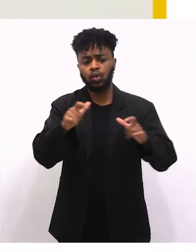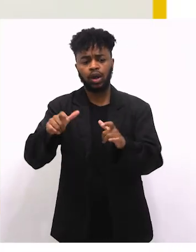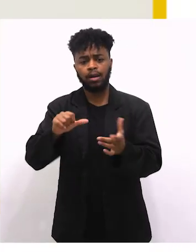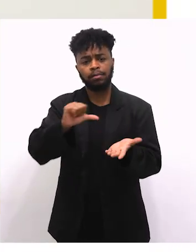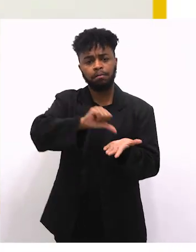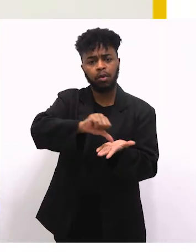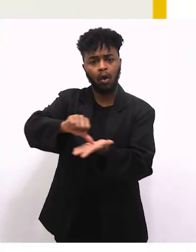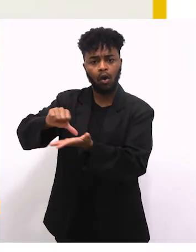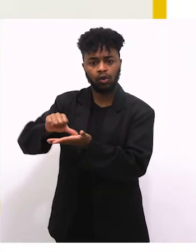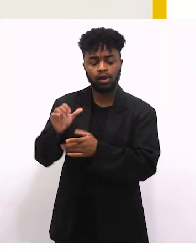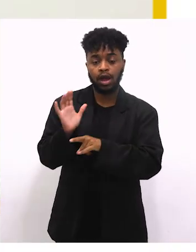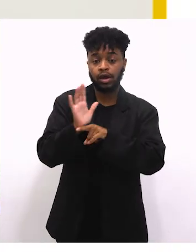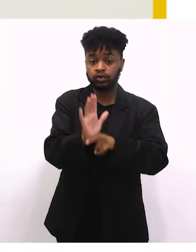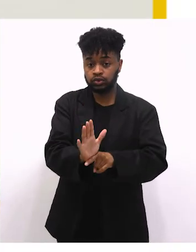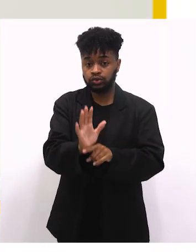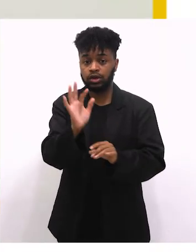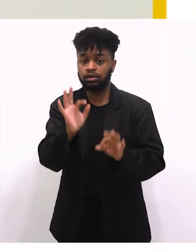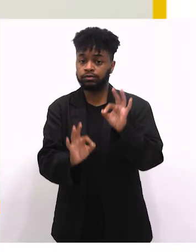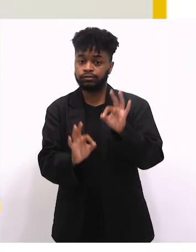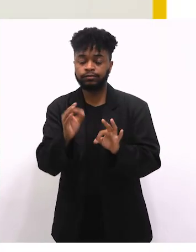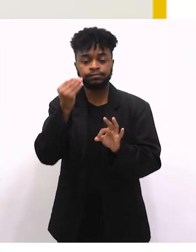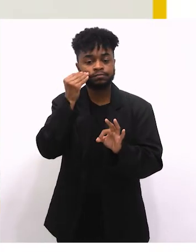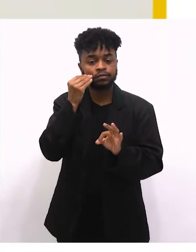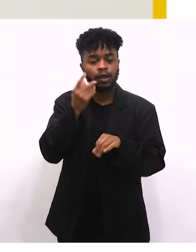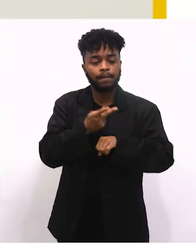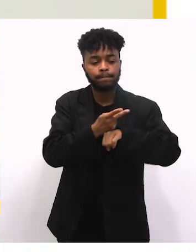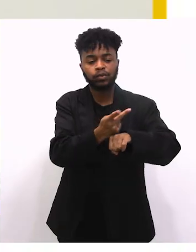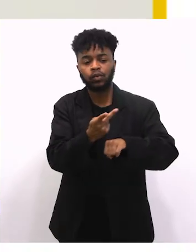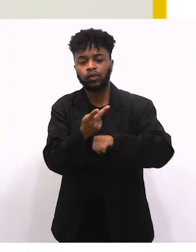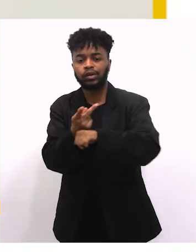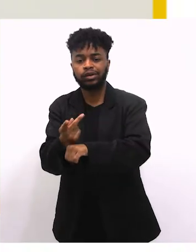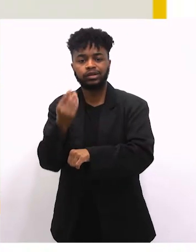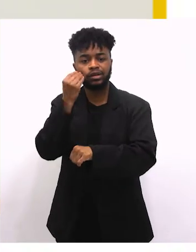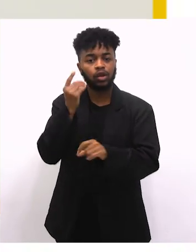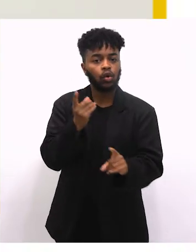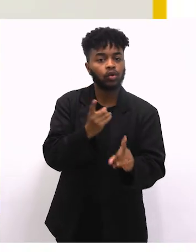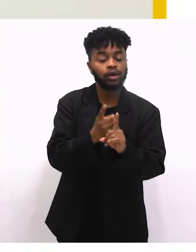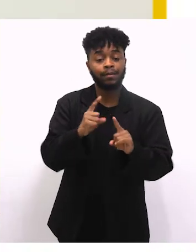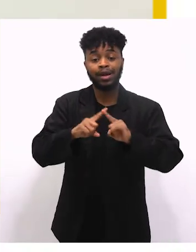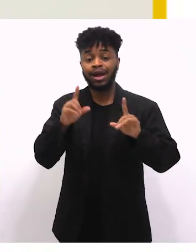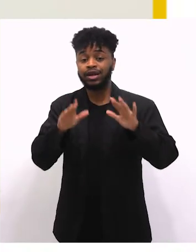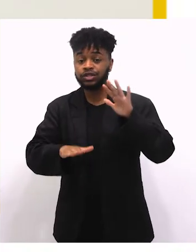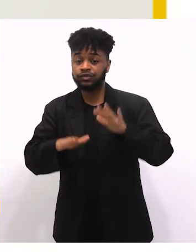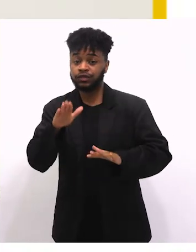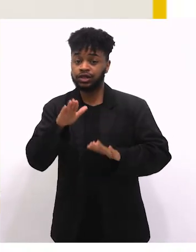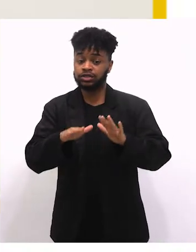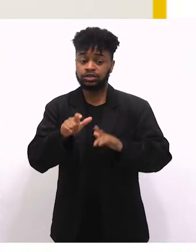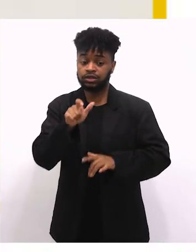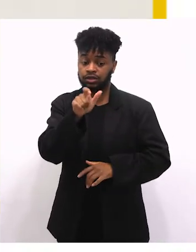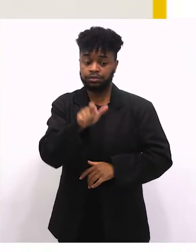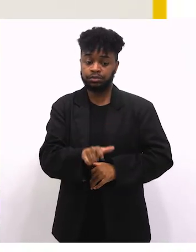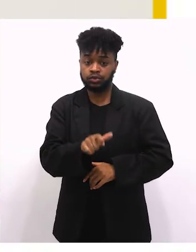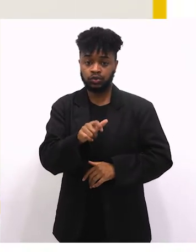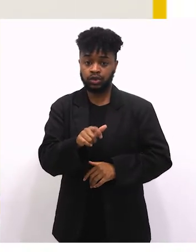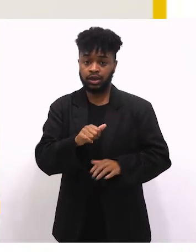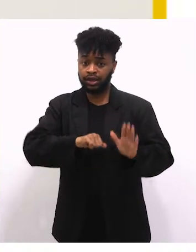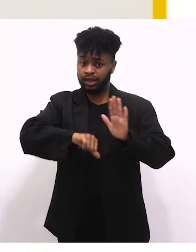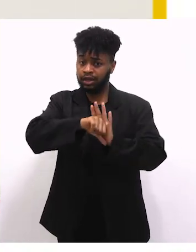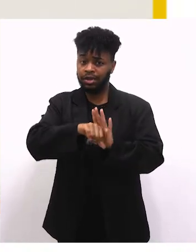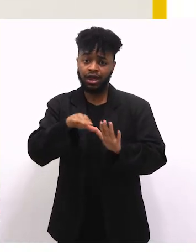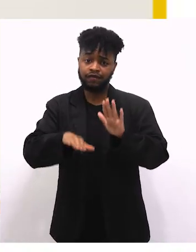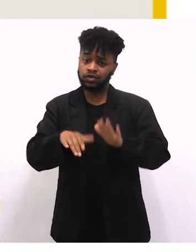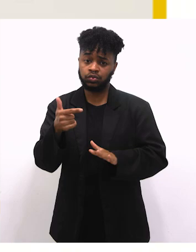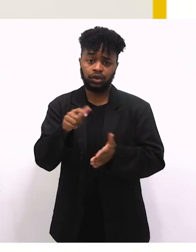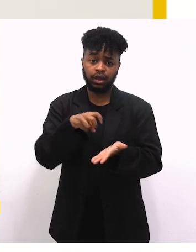escritórios auxiliando nessa busca, mas muitas vezes os autores dos crimes